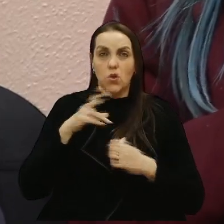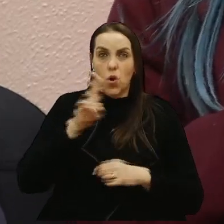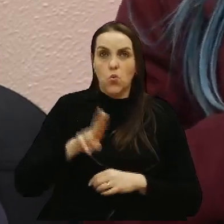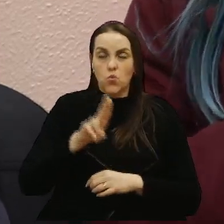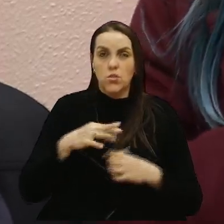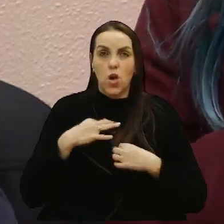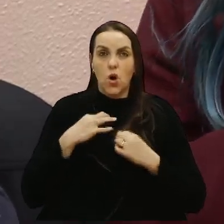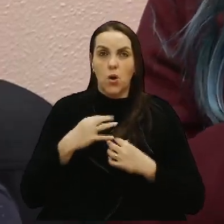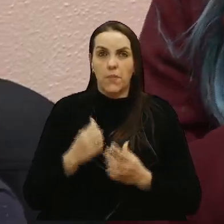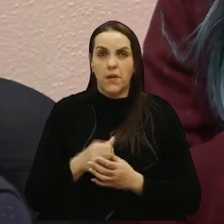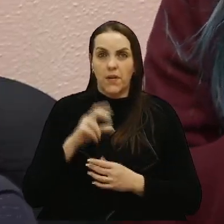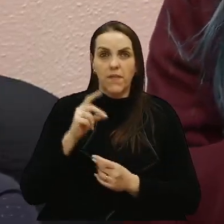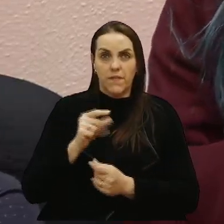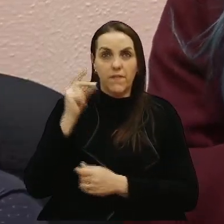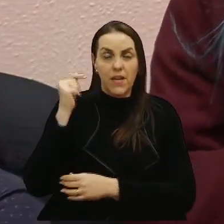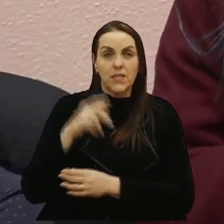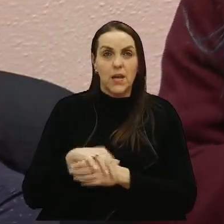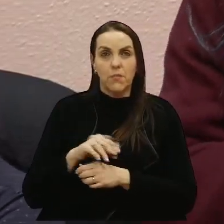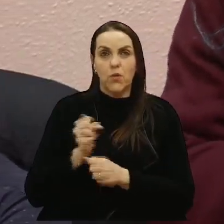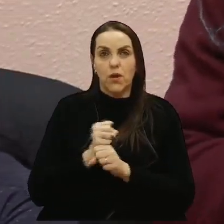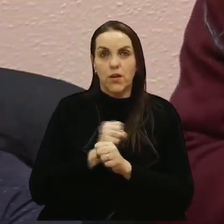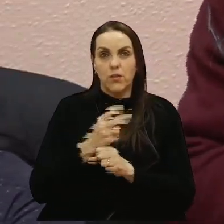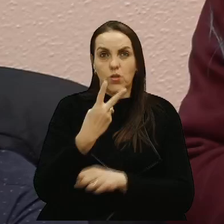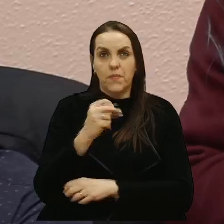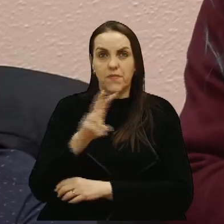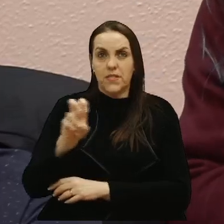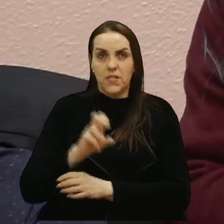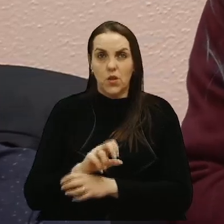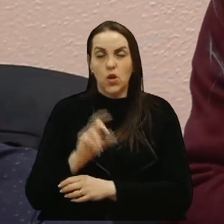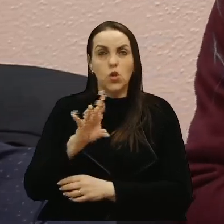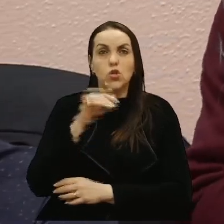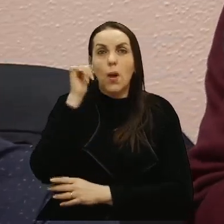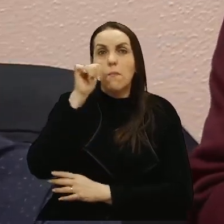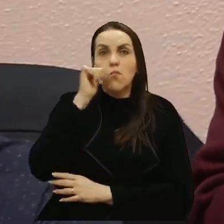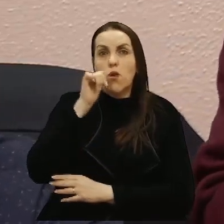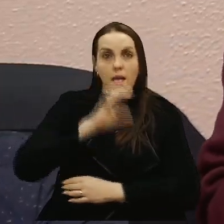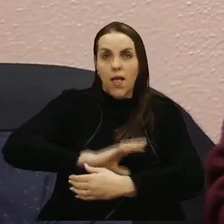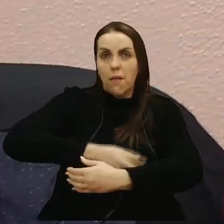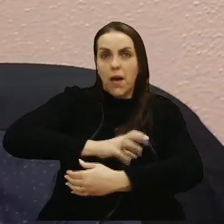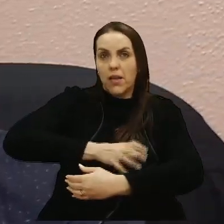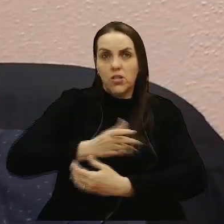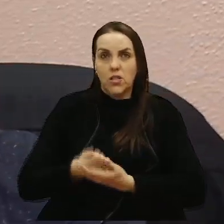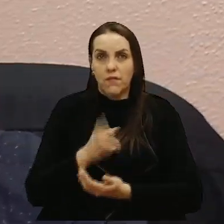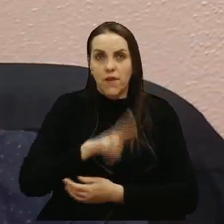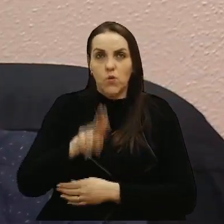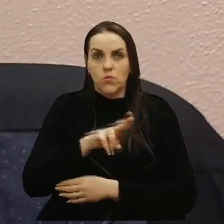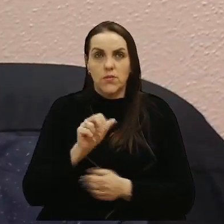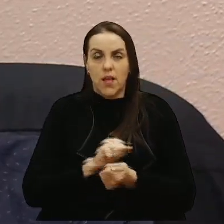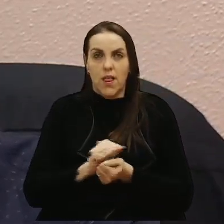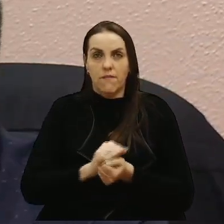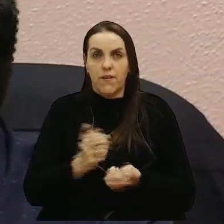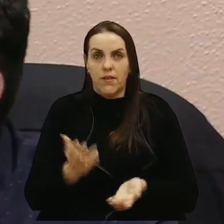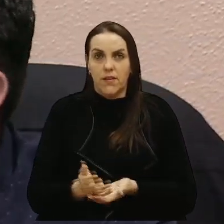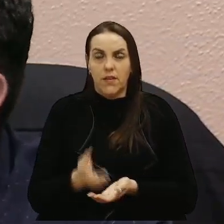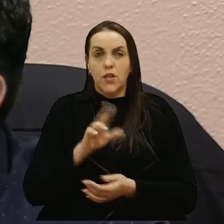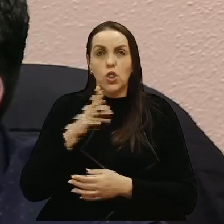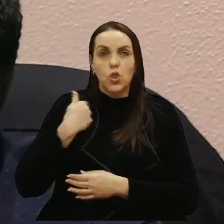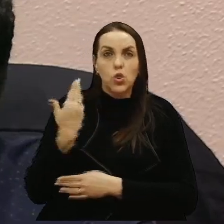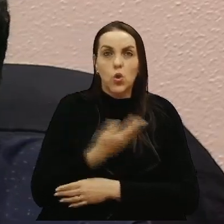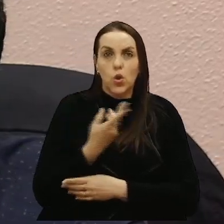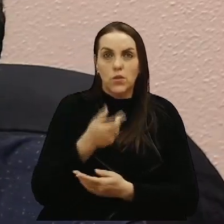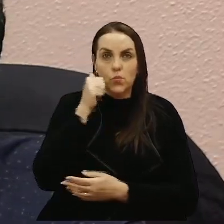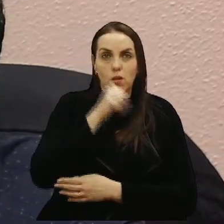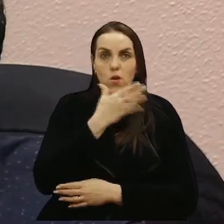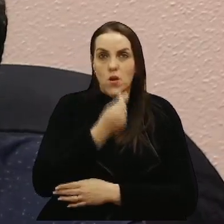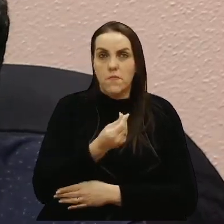vereador Caleb. Só atualize, nós estamos no ano de 2025. Não são mais apenas as mulheres que têm que usar a máquina de lavar roupa. Somos todos e todas nós. E